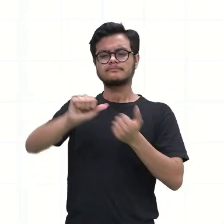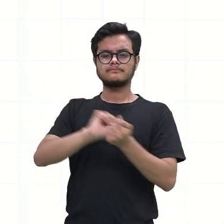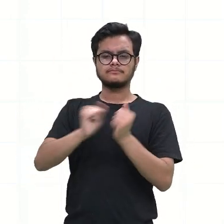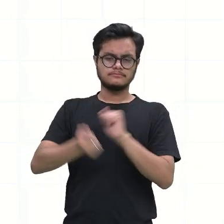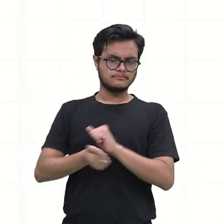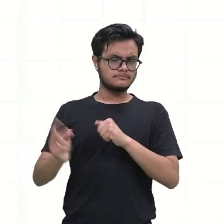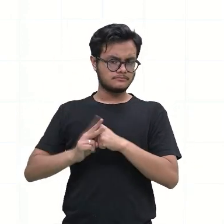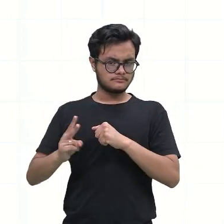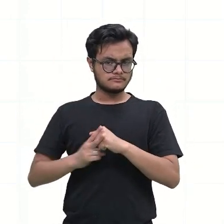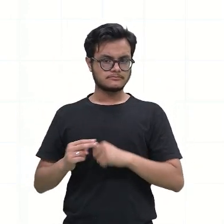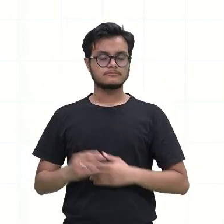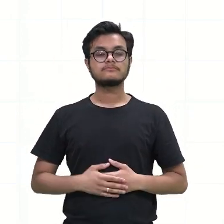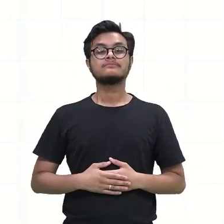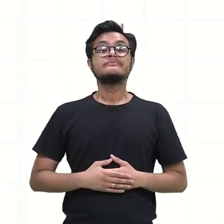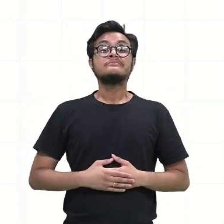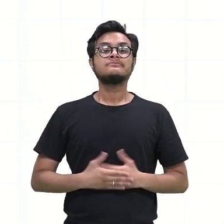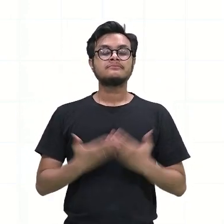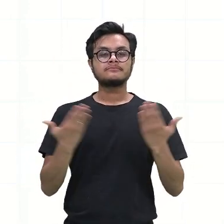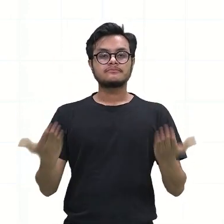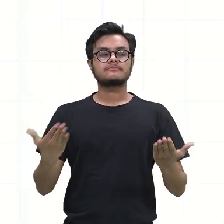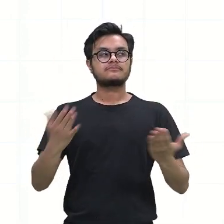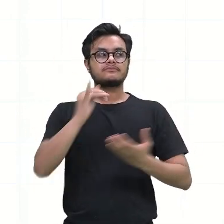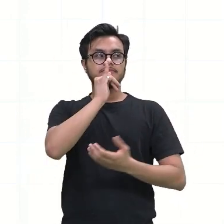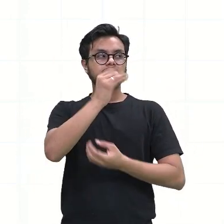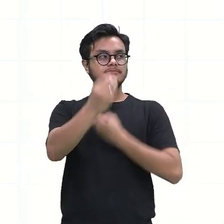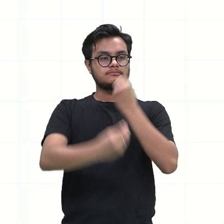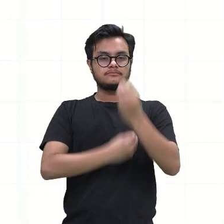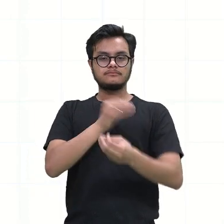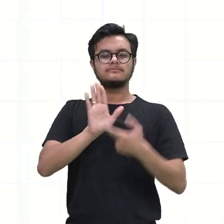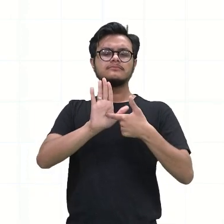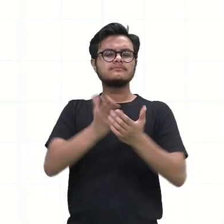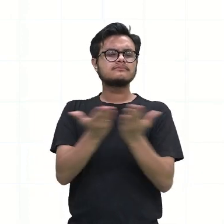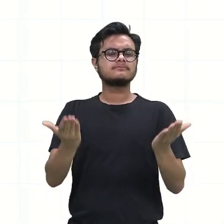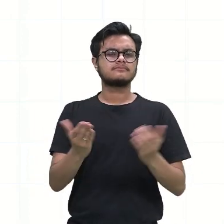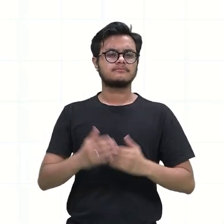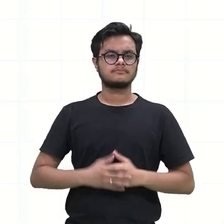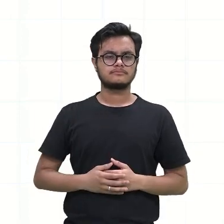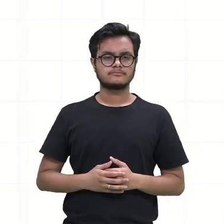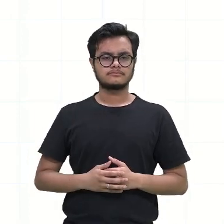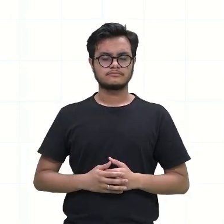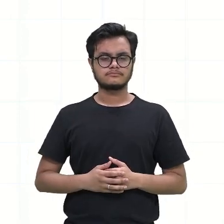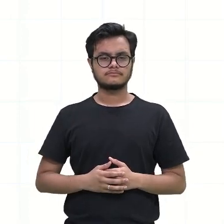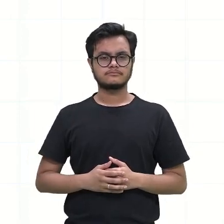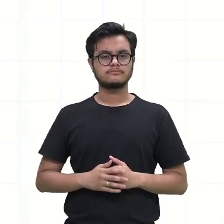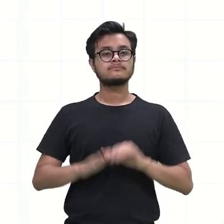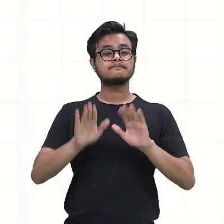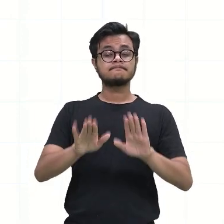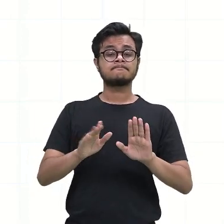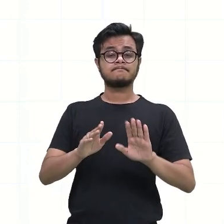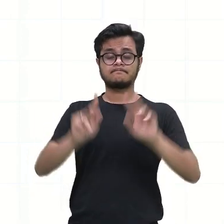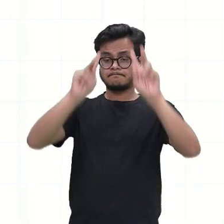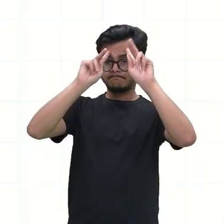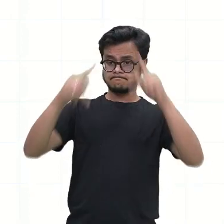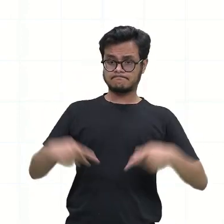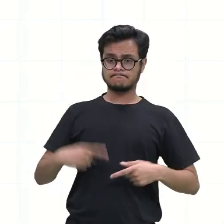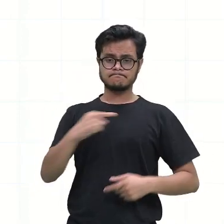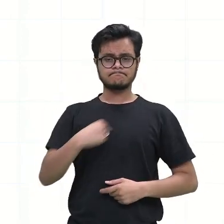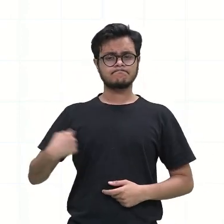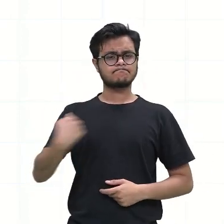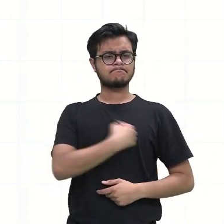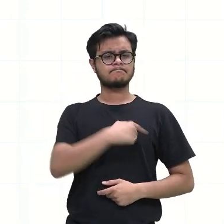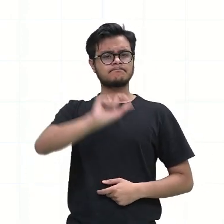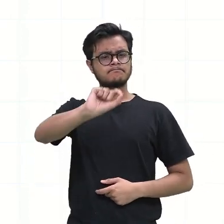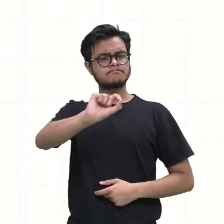no pretérito. Agora observem aqui outros exemplos que nós trouxemos para você. O ser humano conquistará,